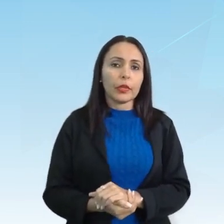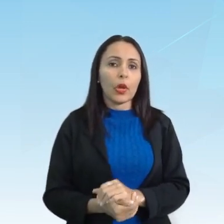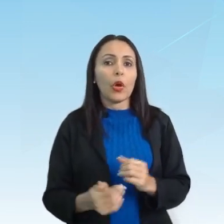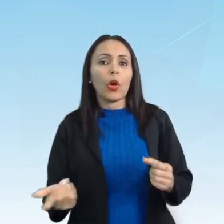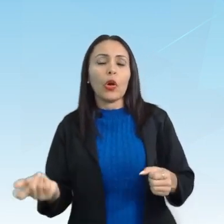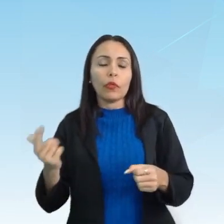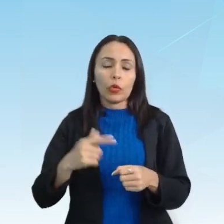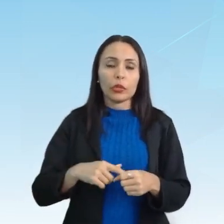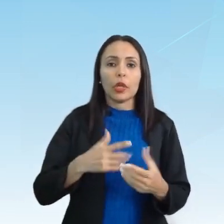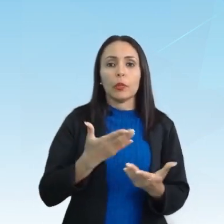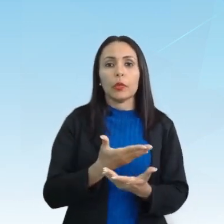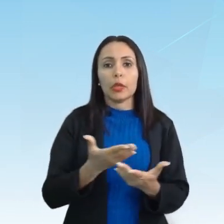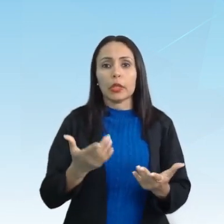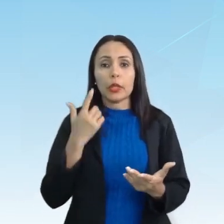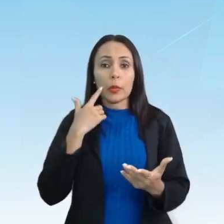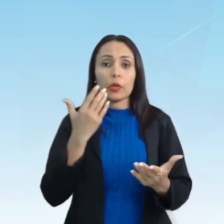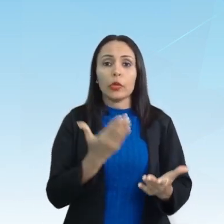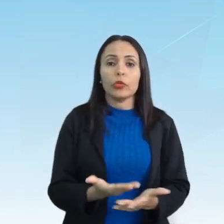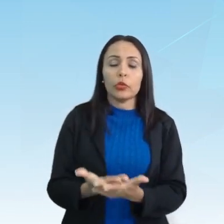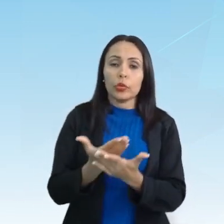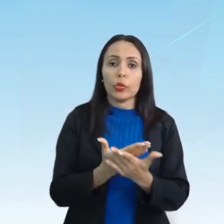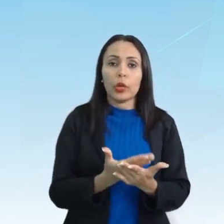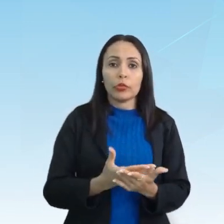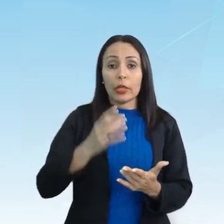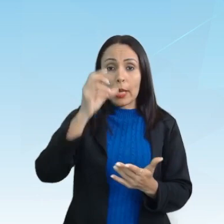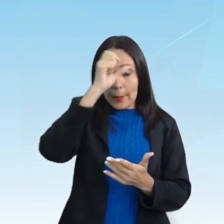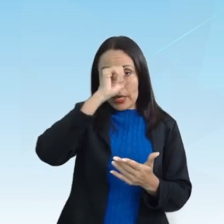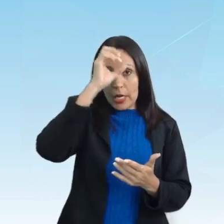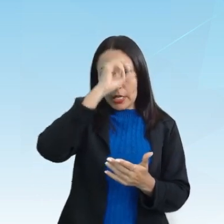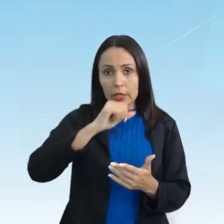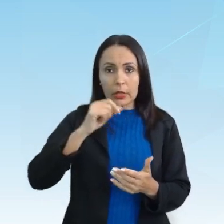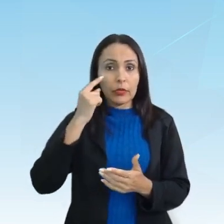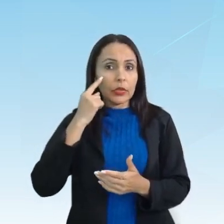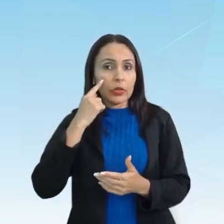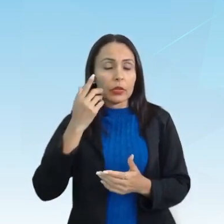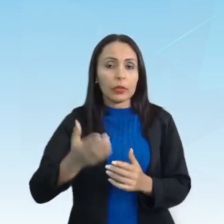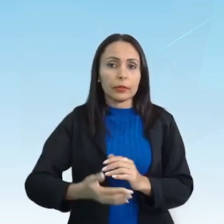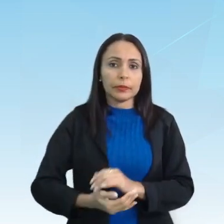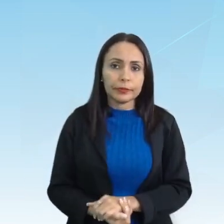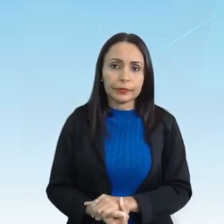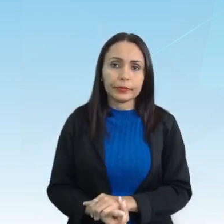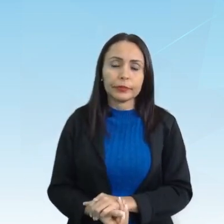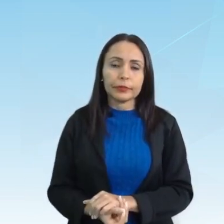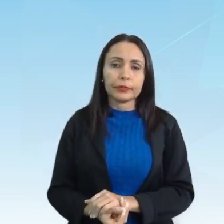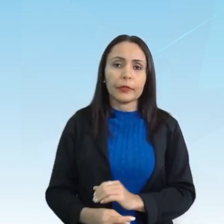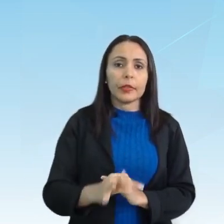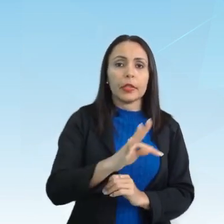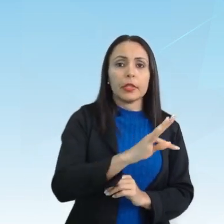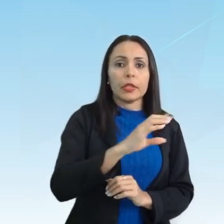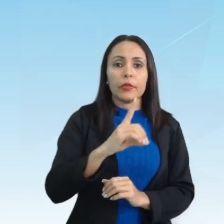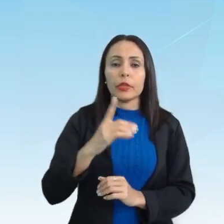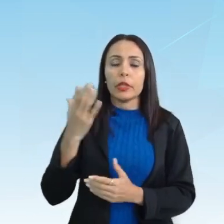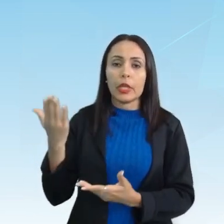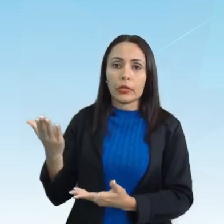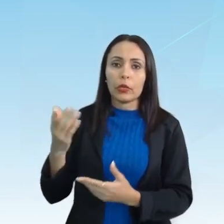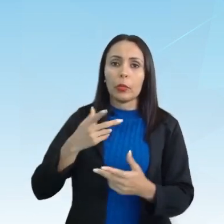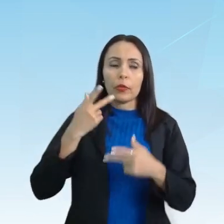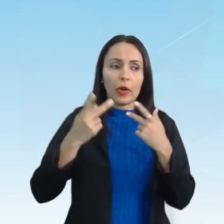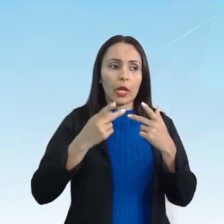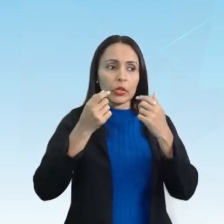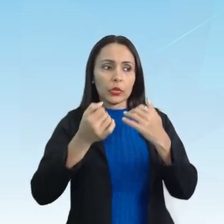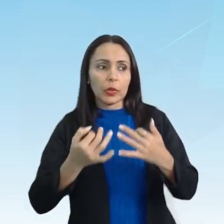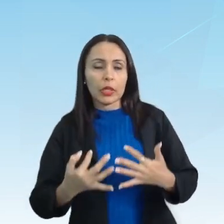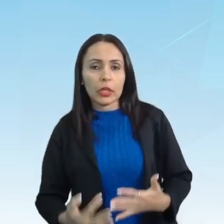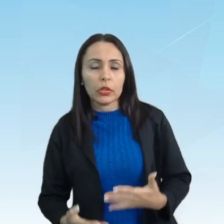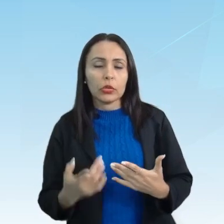vimos, pelo estudo, a gente aprende que, vejam só, transitivo direto, como eu falei a vocês, nós